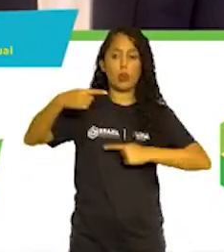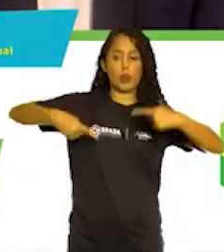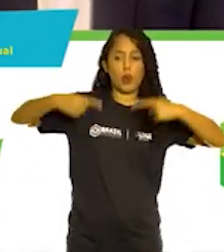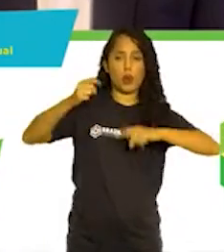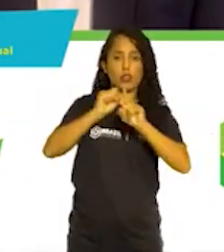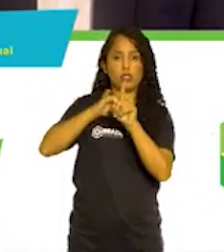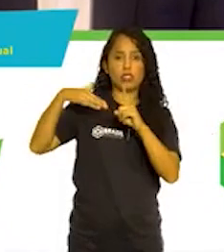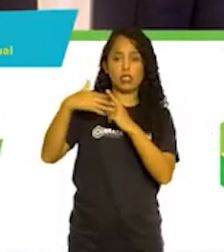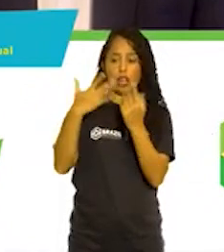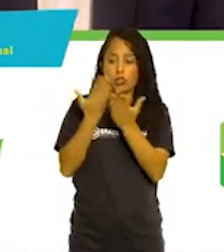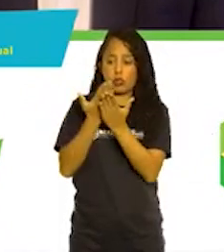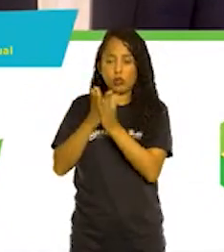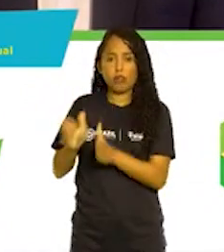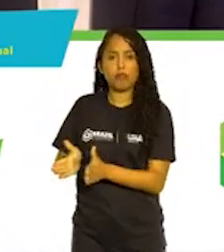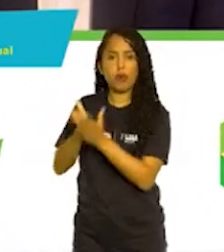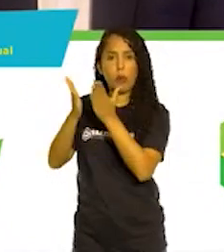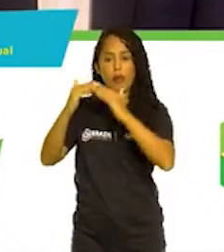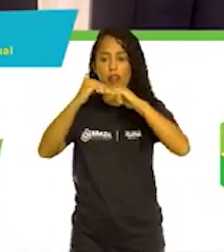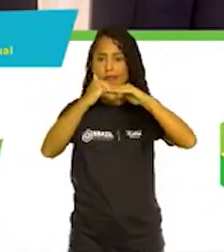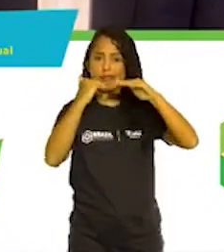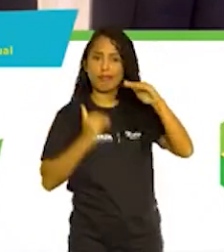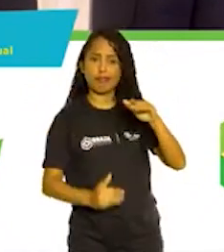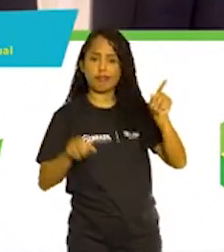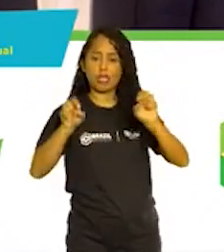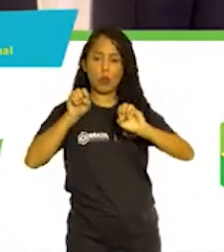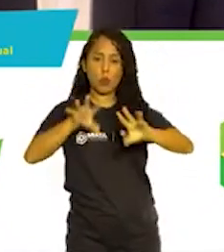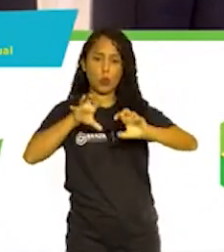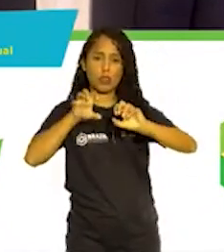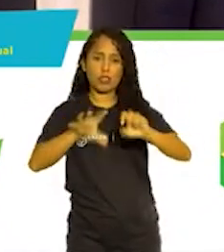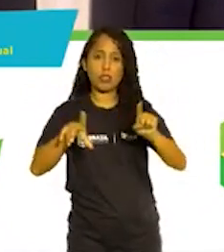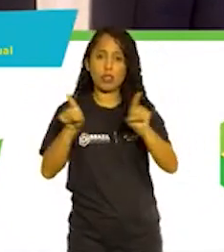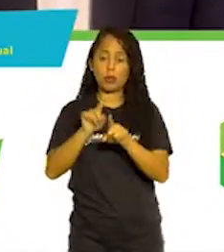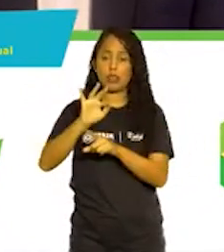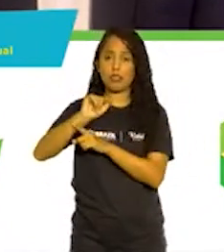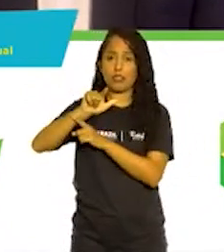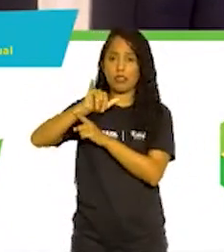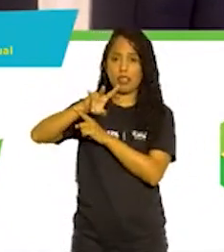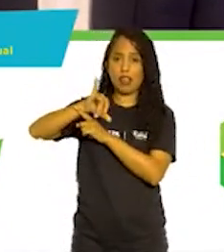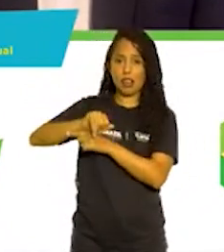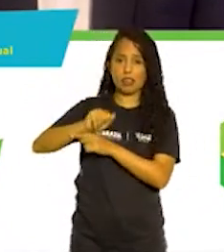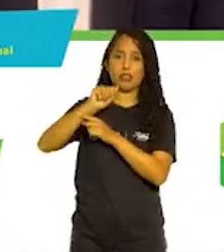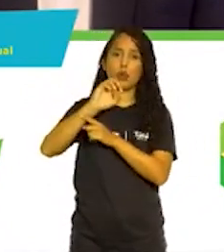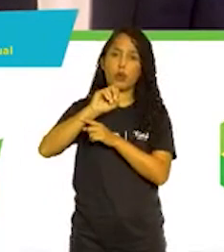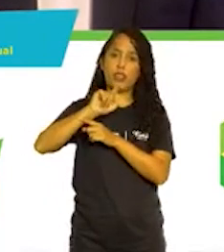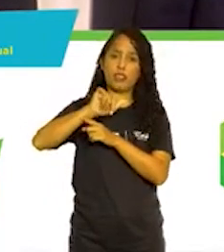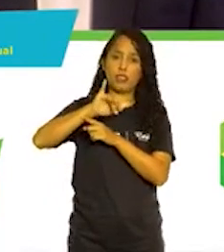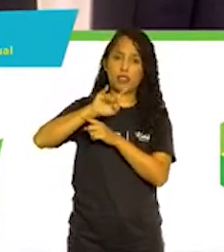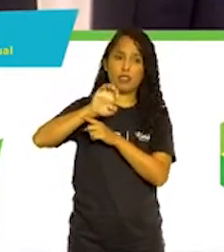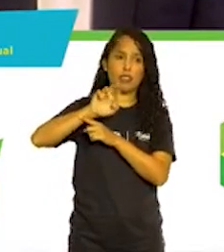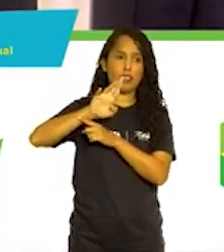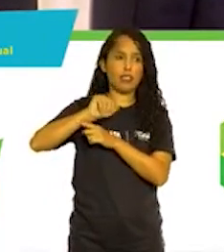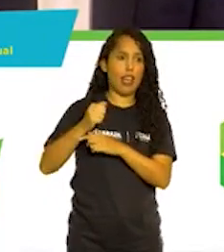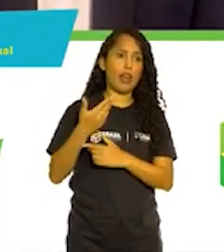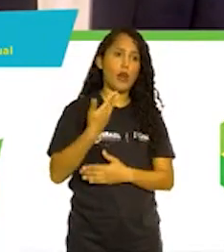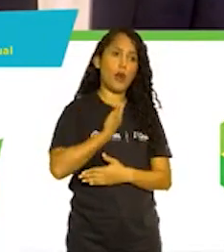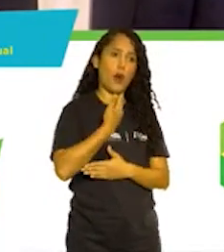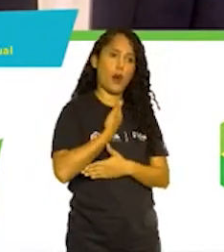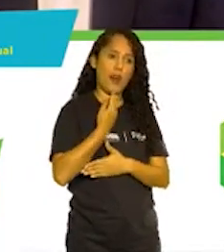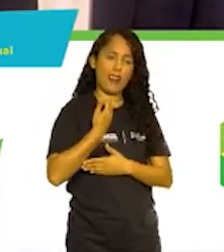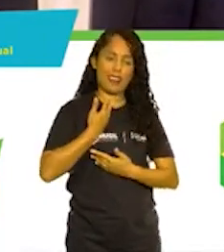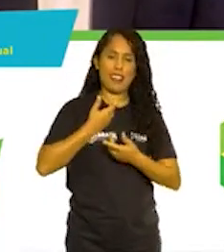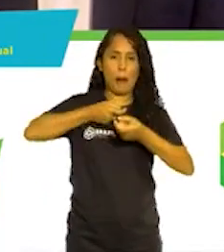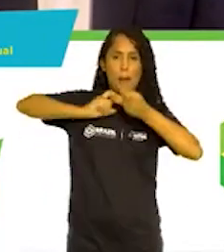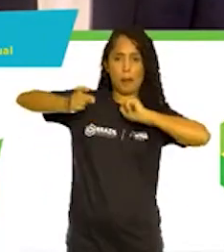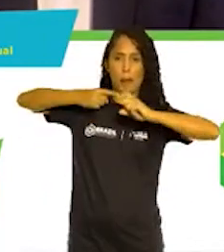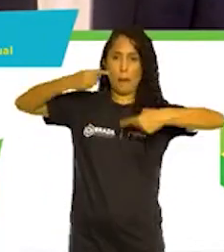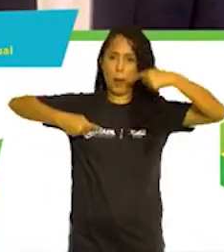sobre pobreza, sobre desigualdade, sobre educação. A Flávia Oliveira, minha querida companheira, colega dos debates,